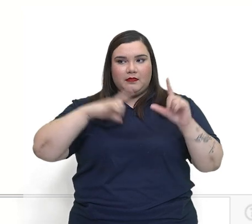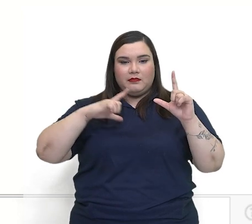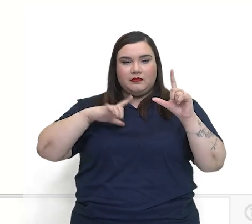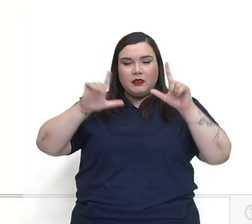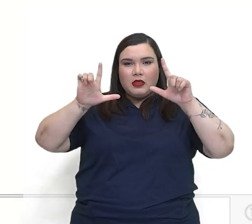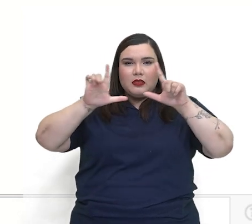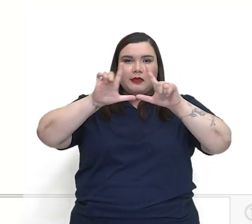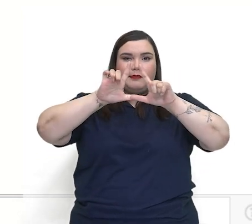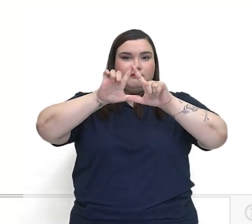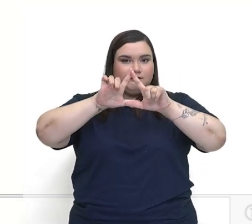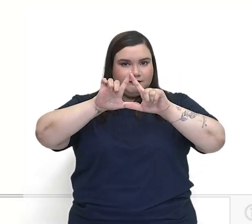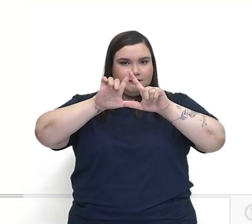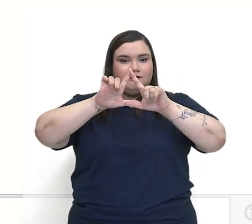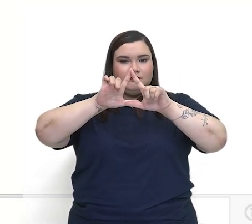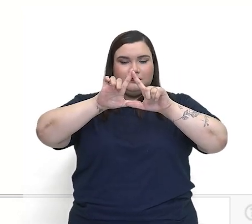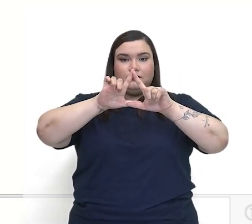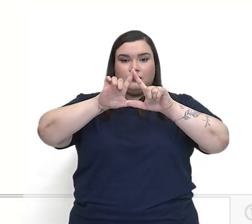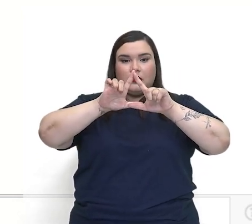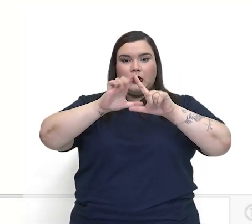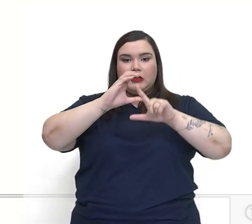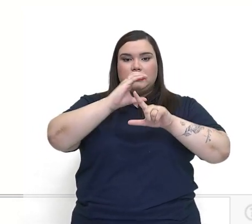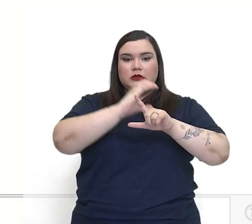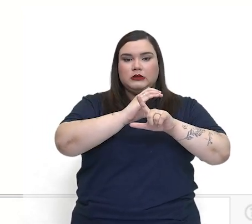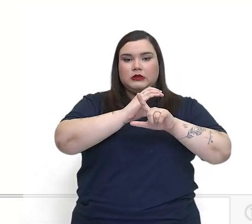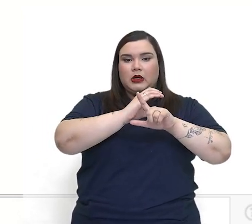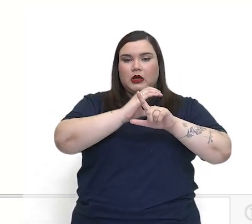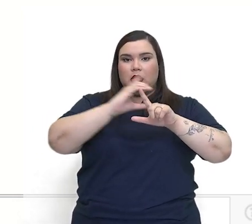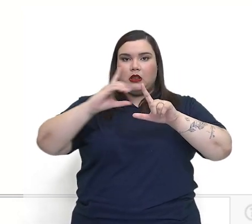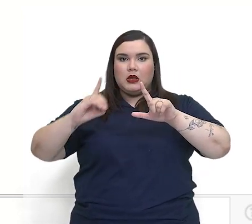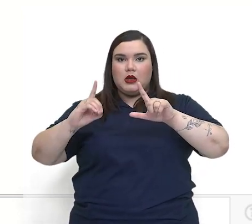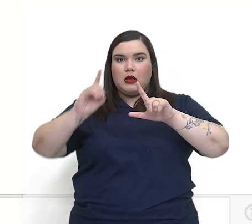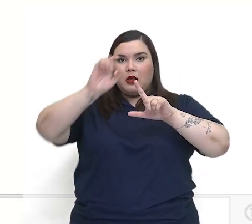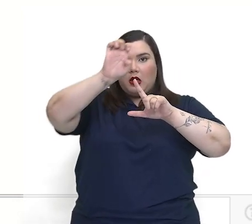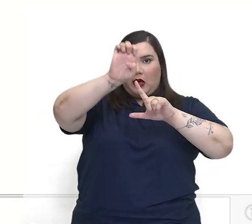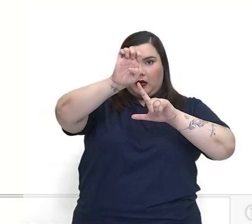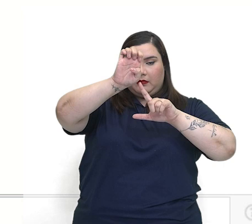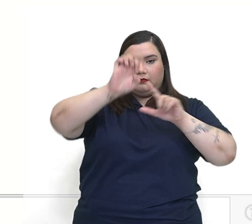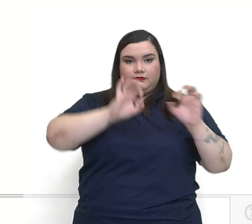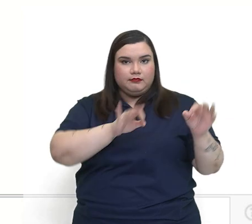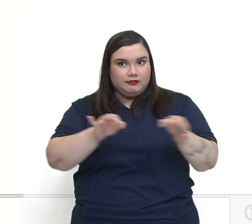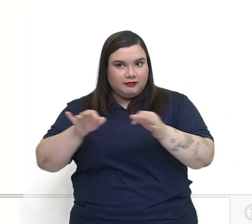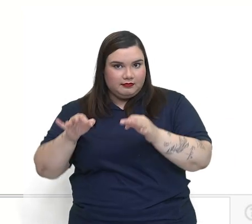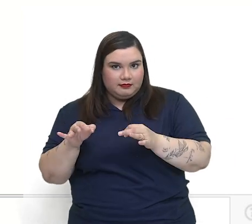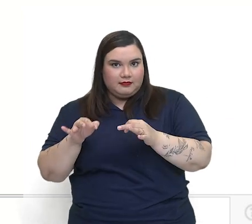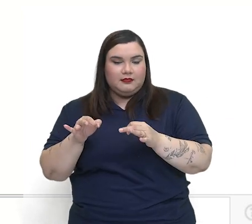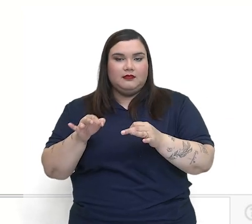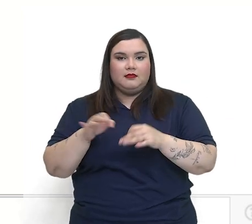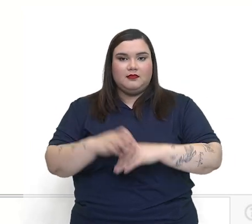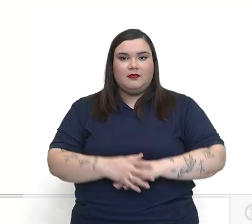pequenininha, um triângulo, né, de vértices CDE. Beleza. Então, ó,